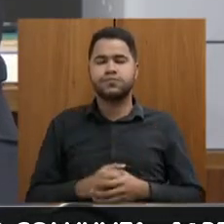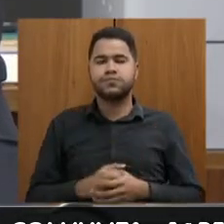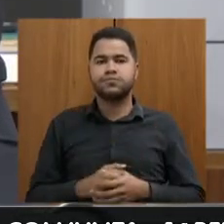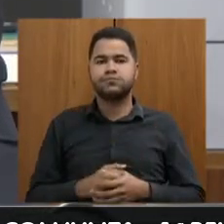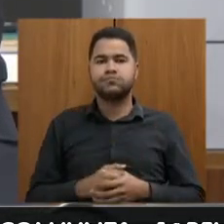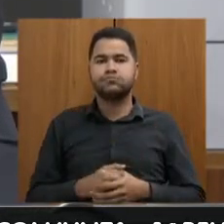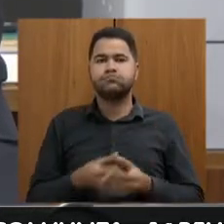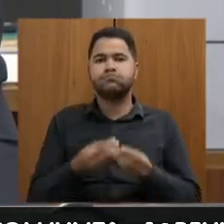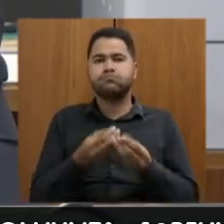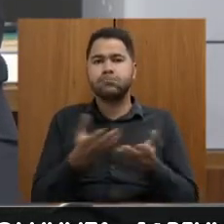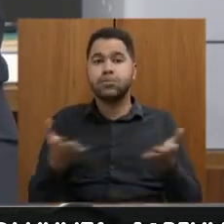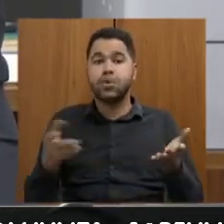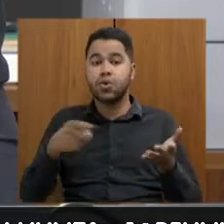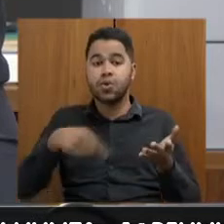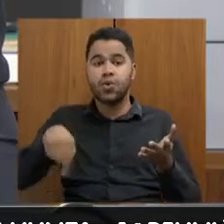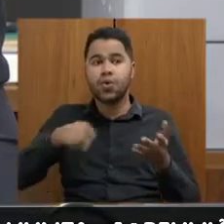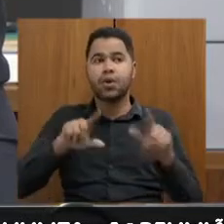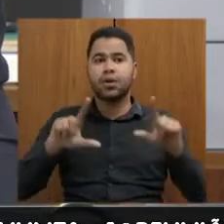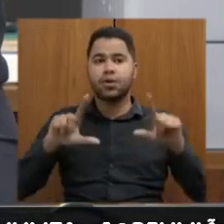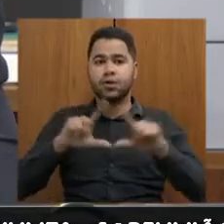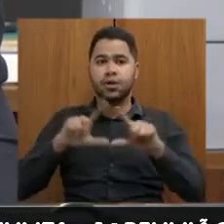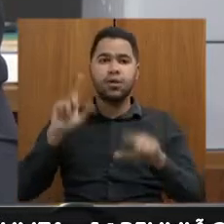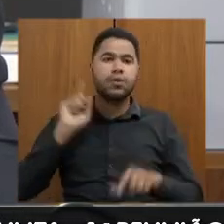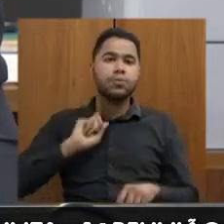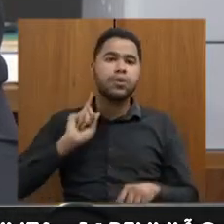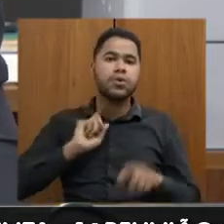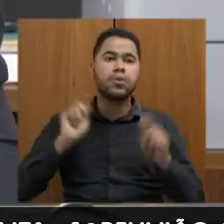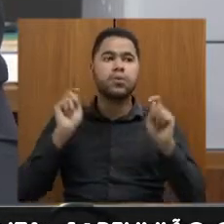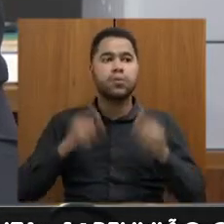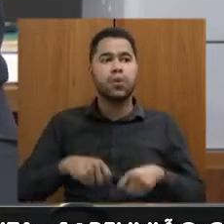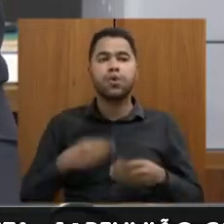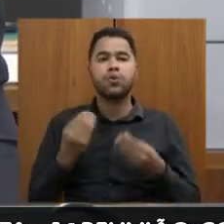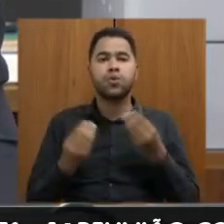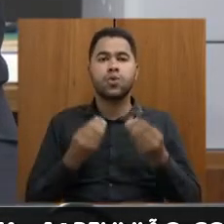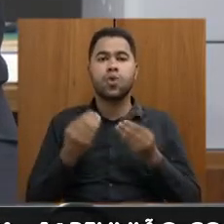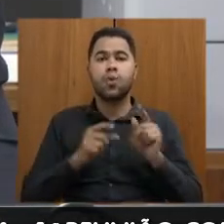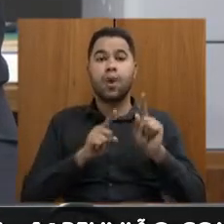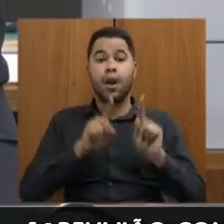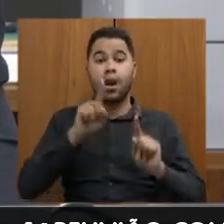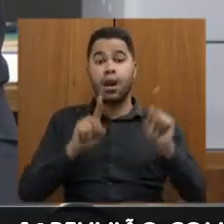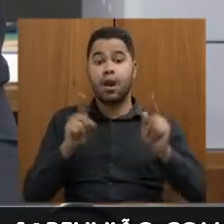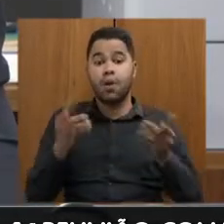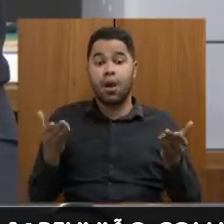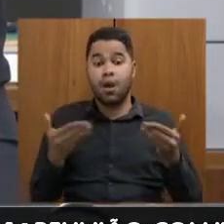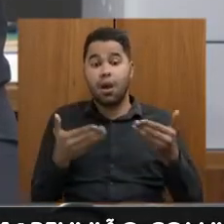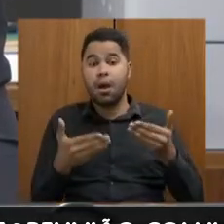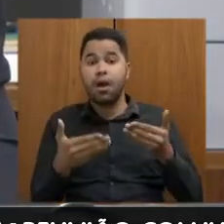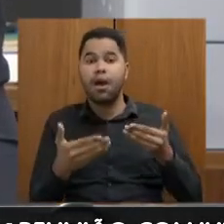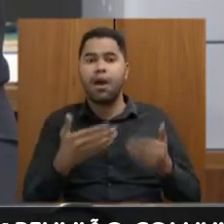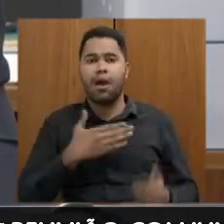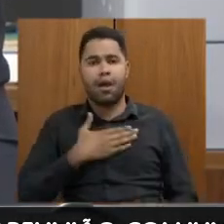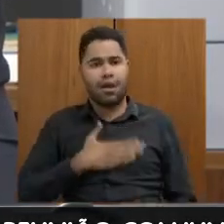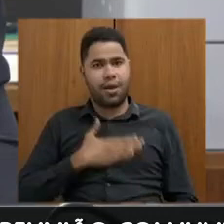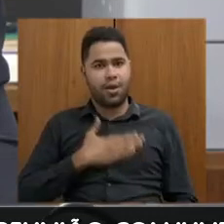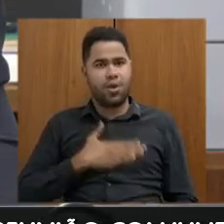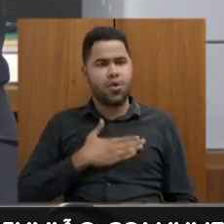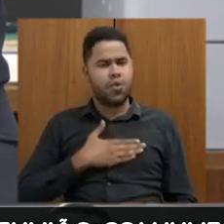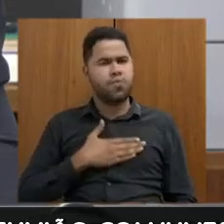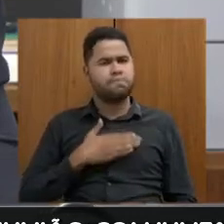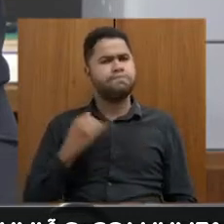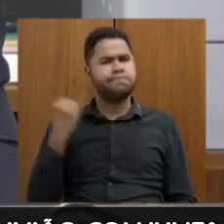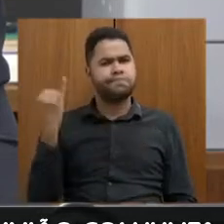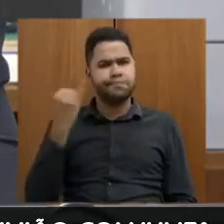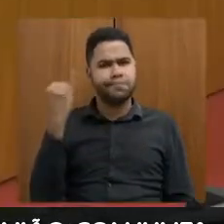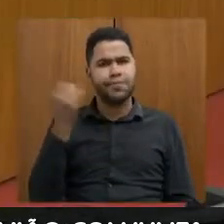concessão do Triângulo Mineiro possa ser feita através do leilão agora em agosto isso é um ganho muito